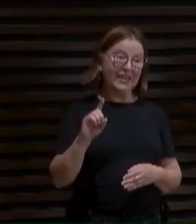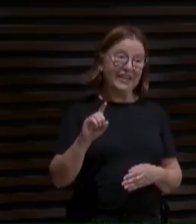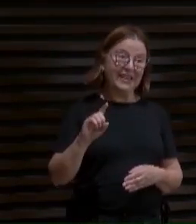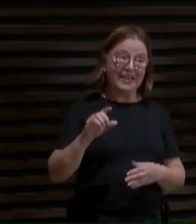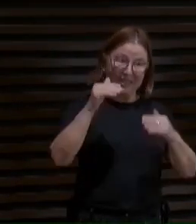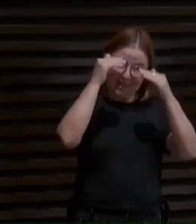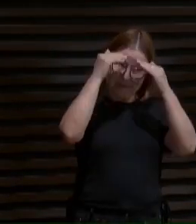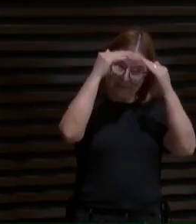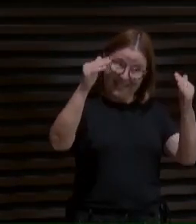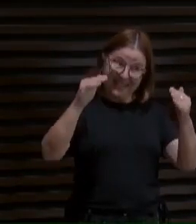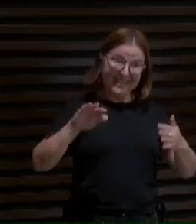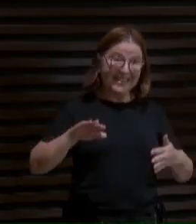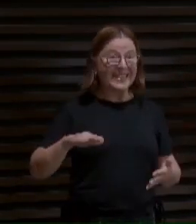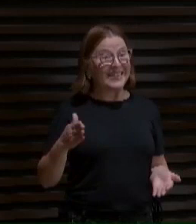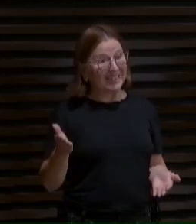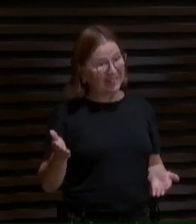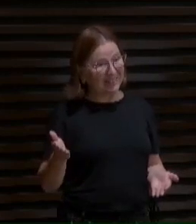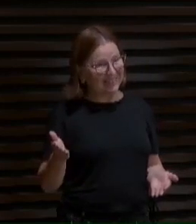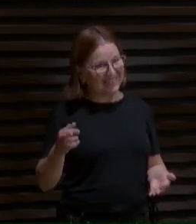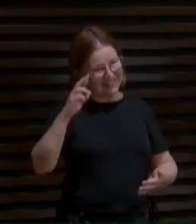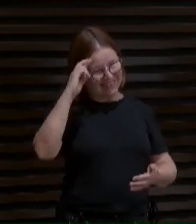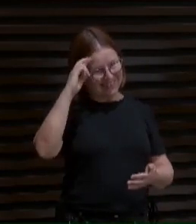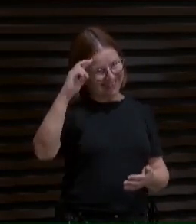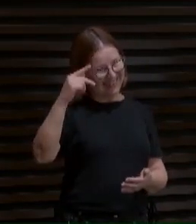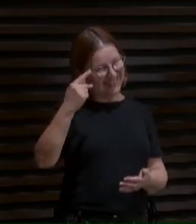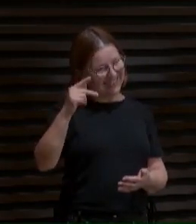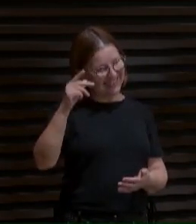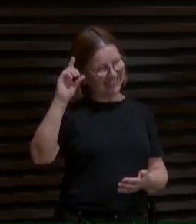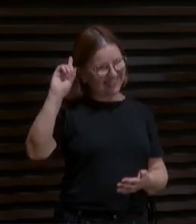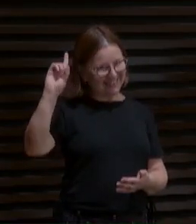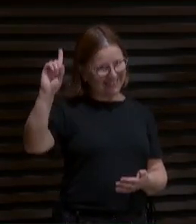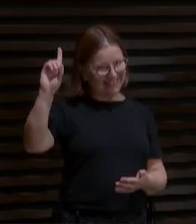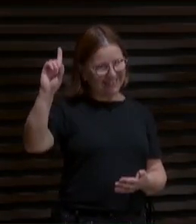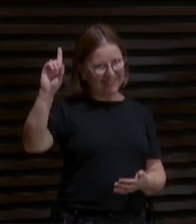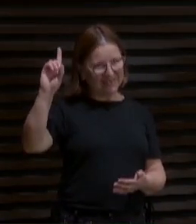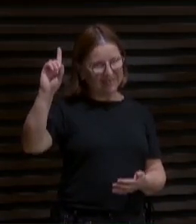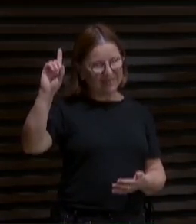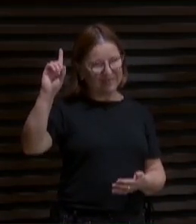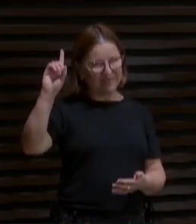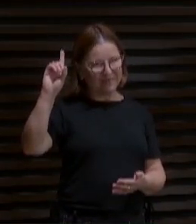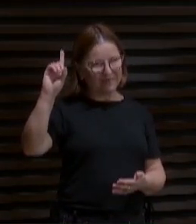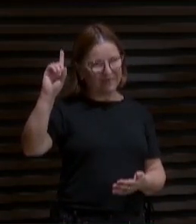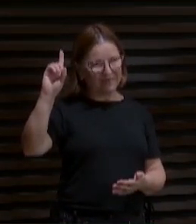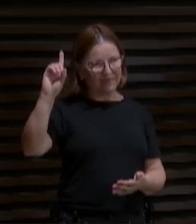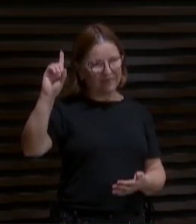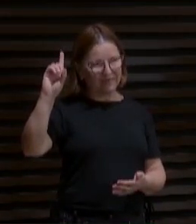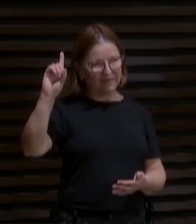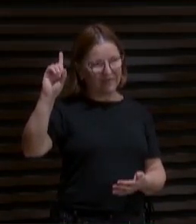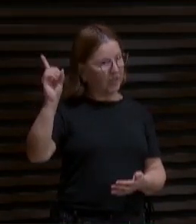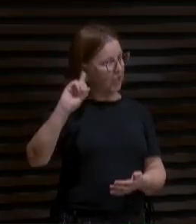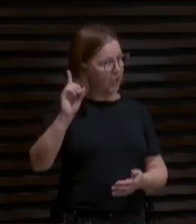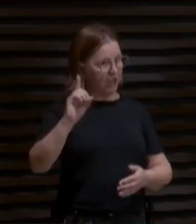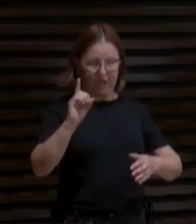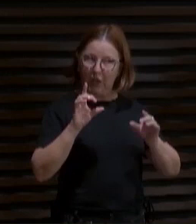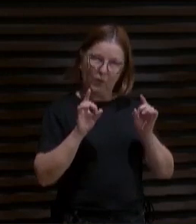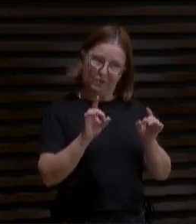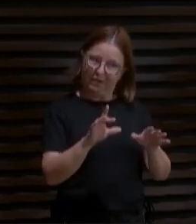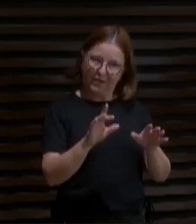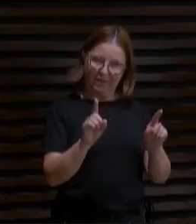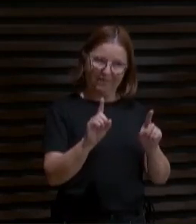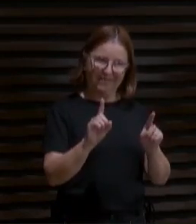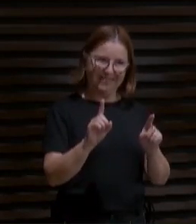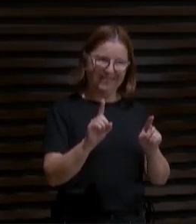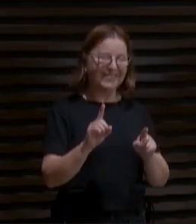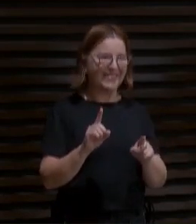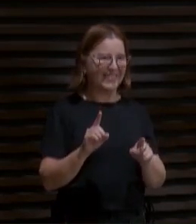Então, o Senhor teu Deus não te desamparará, porquanto